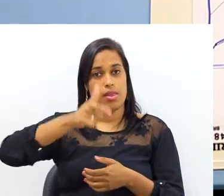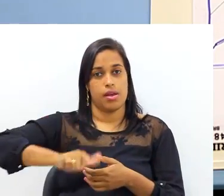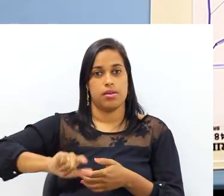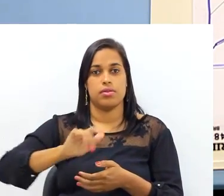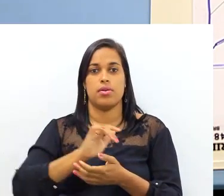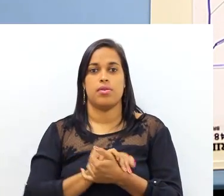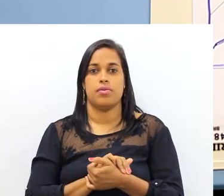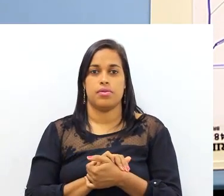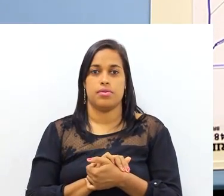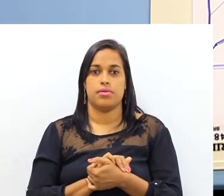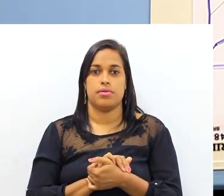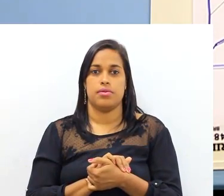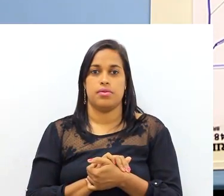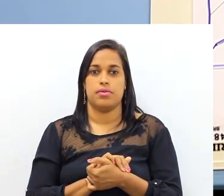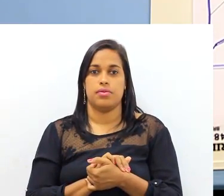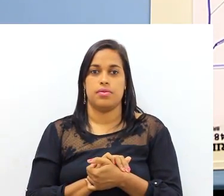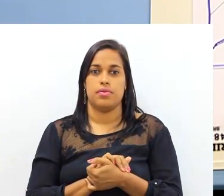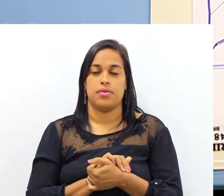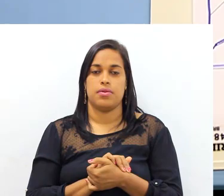Repetindo o procedimento.